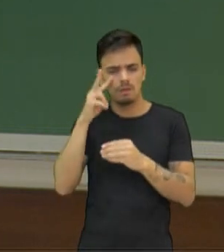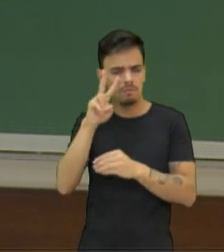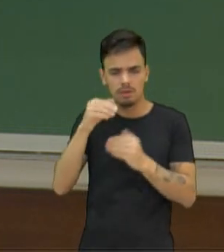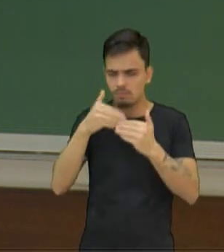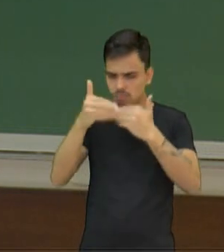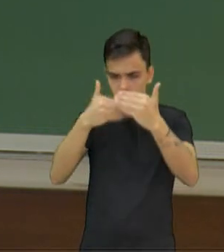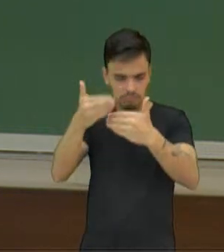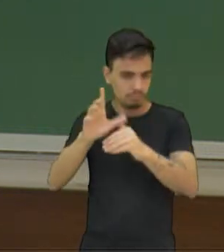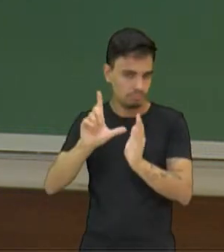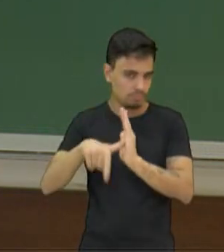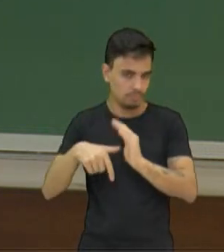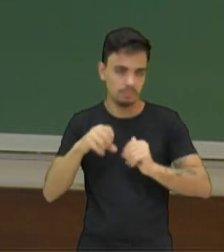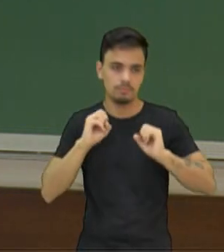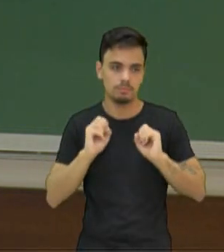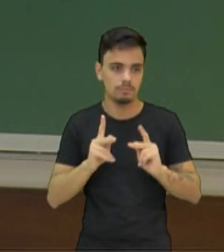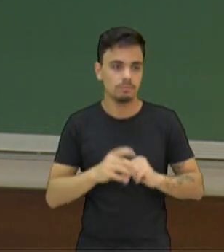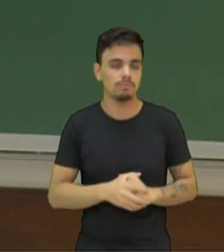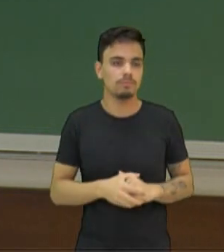animais. Muito bem.